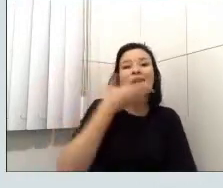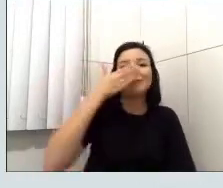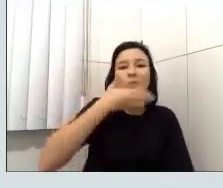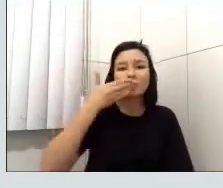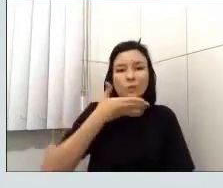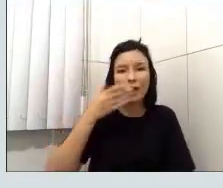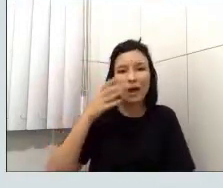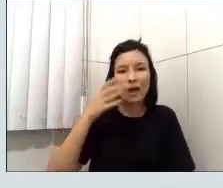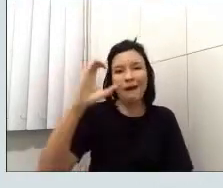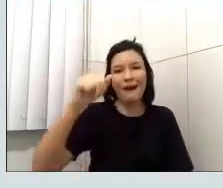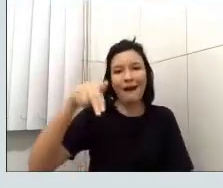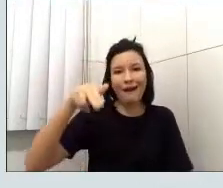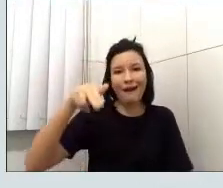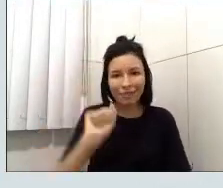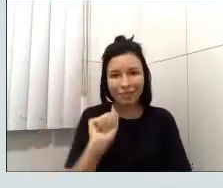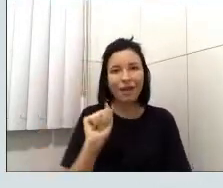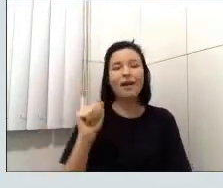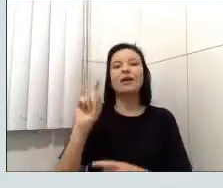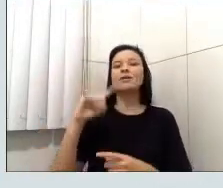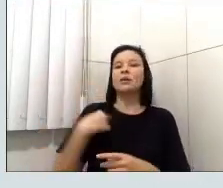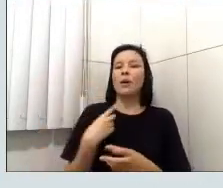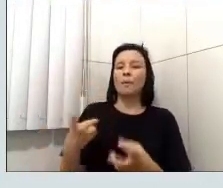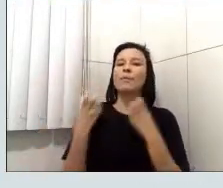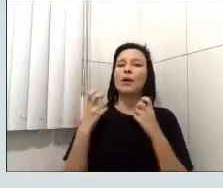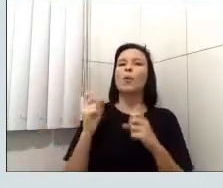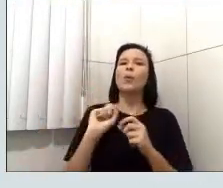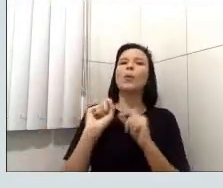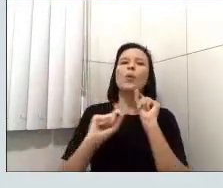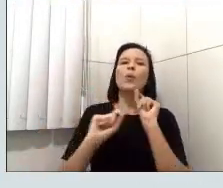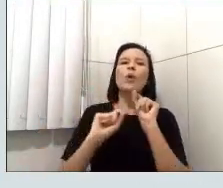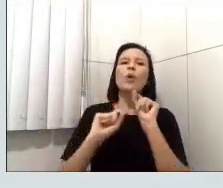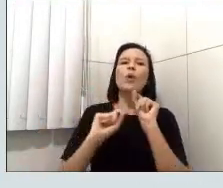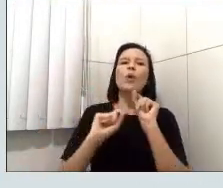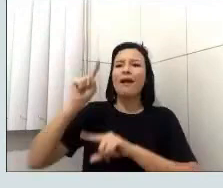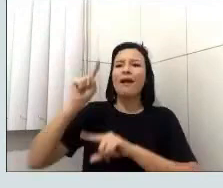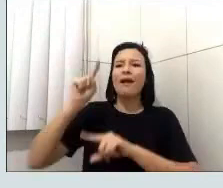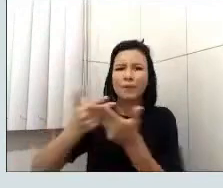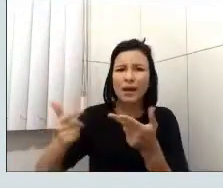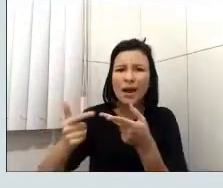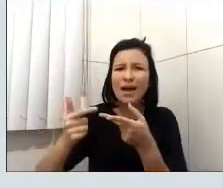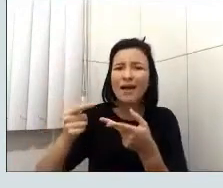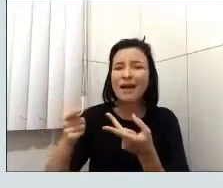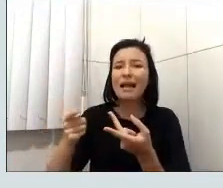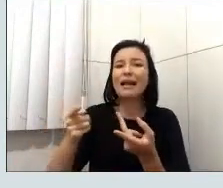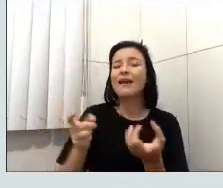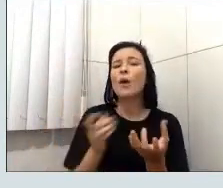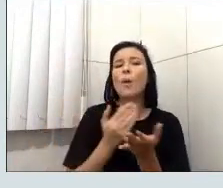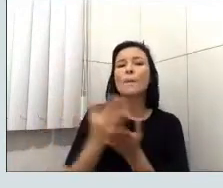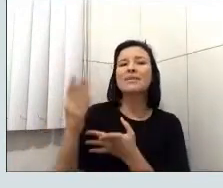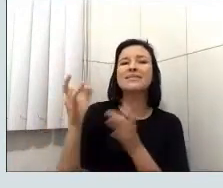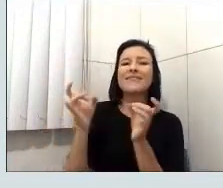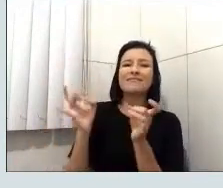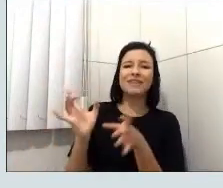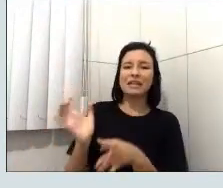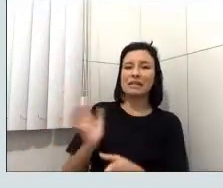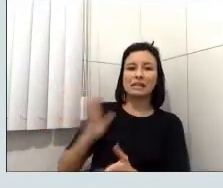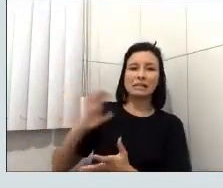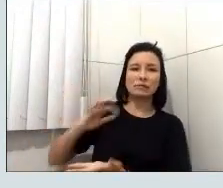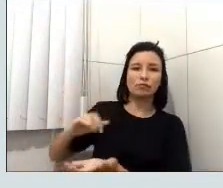colonial por causa dos produtos que eles vão encontrando para